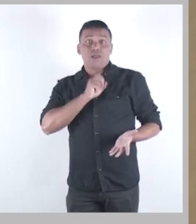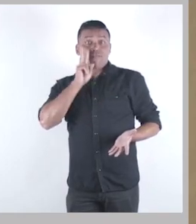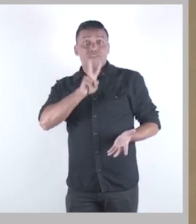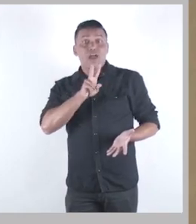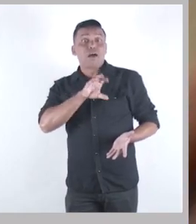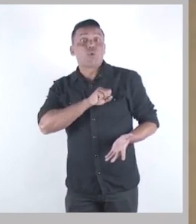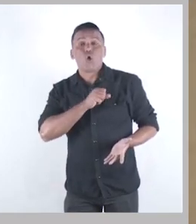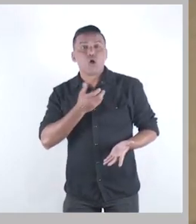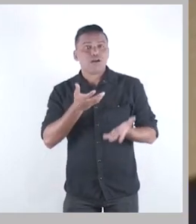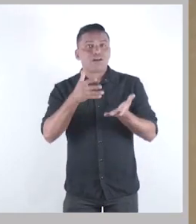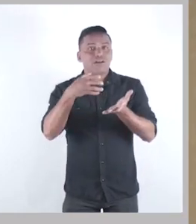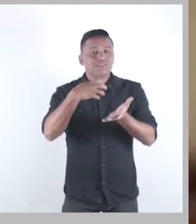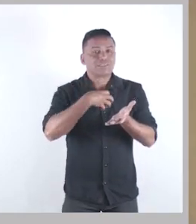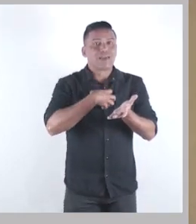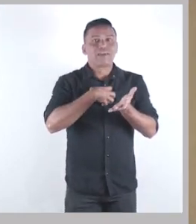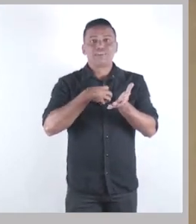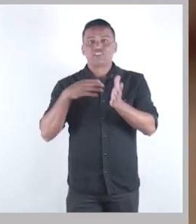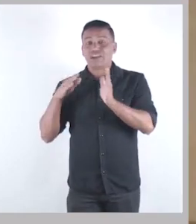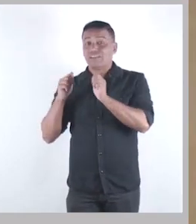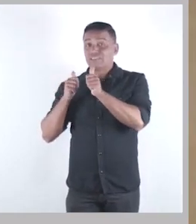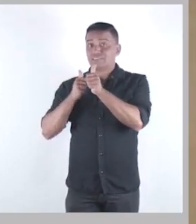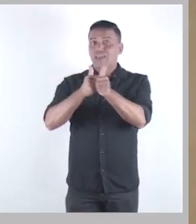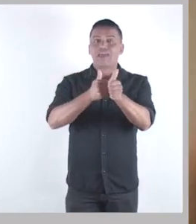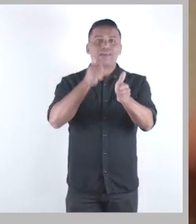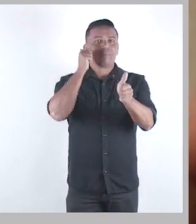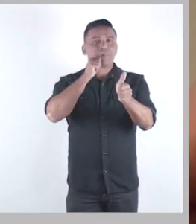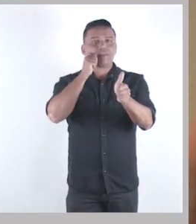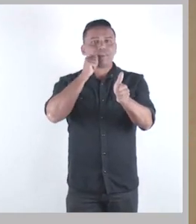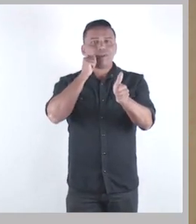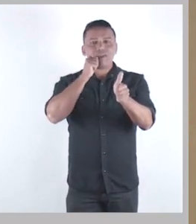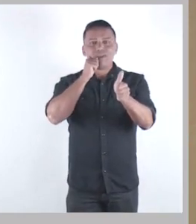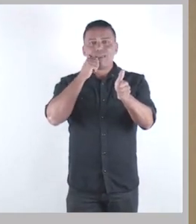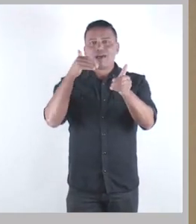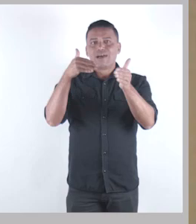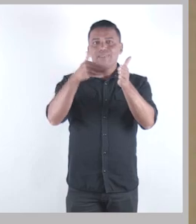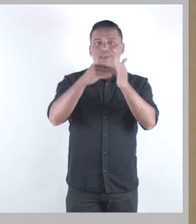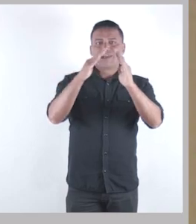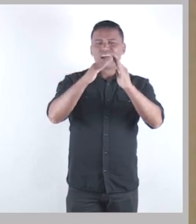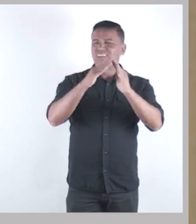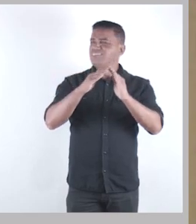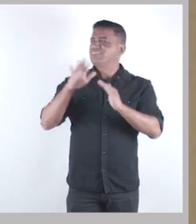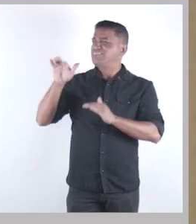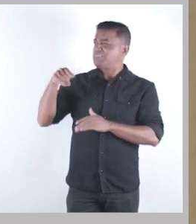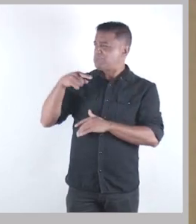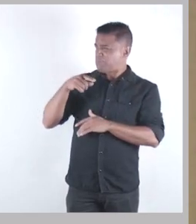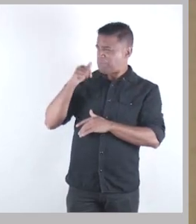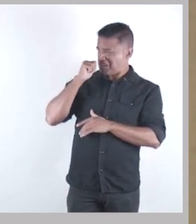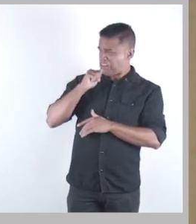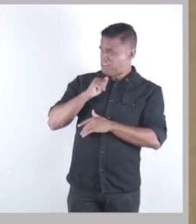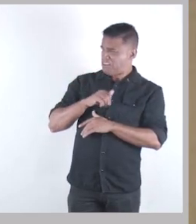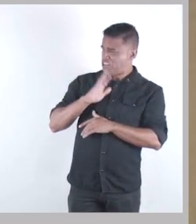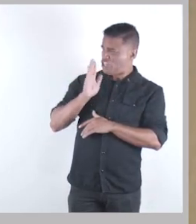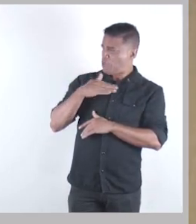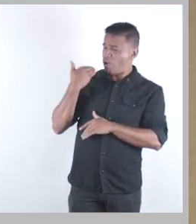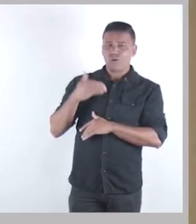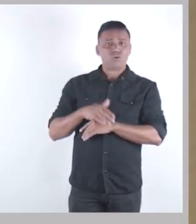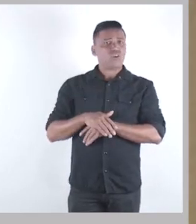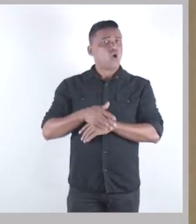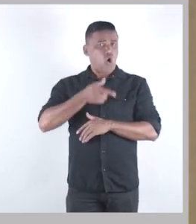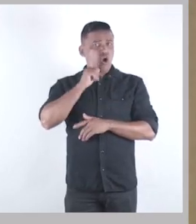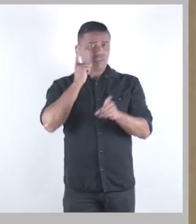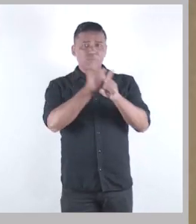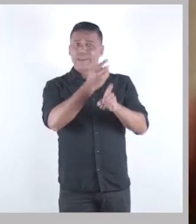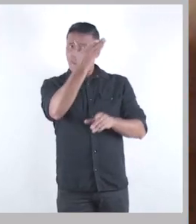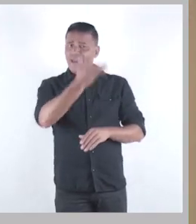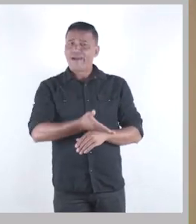juntos e ele acompanha a menina até a casa. Dia seguinte ele vai à casa e diz: não, mas essa menina já morreu faz tempo. Não, mas eu estive com ela